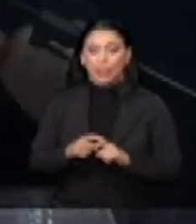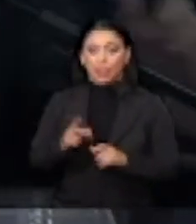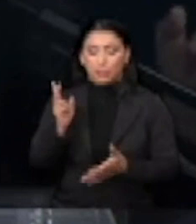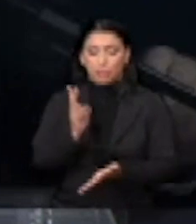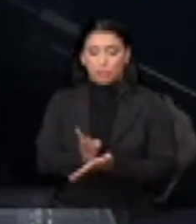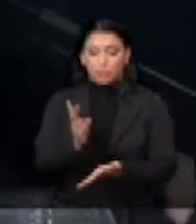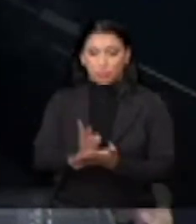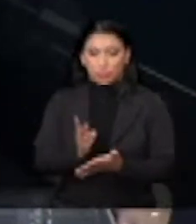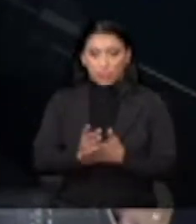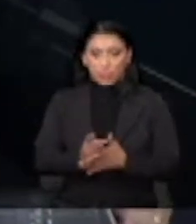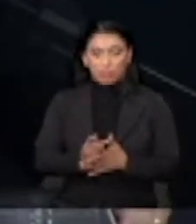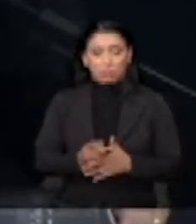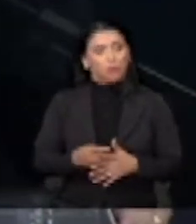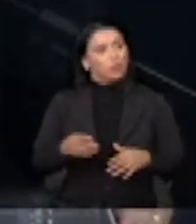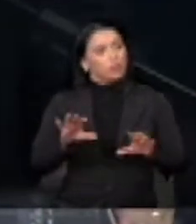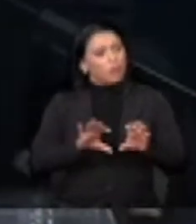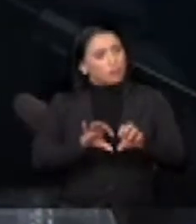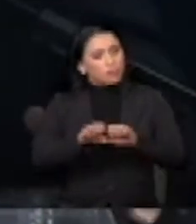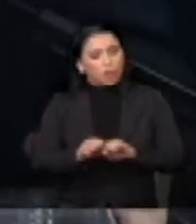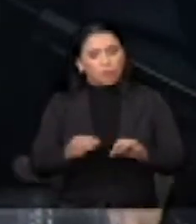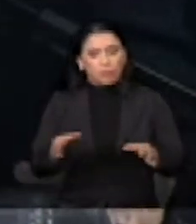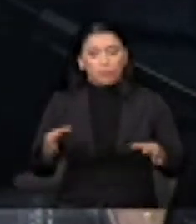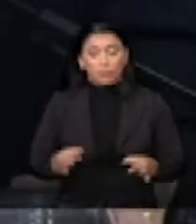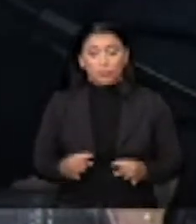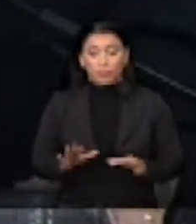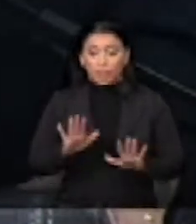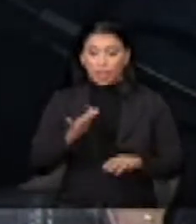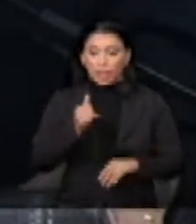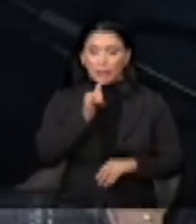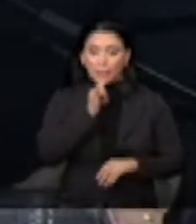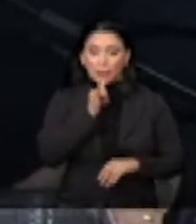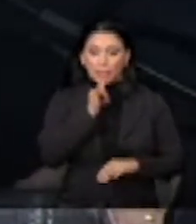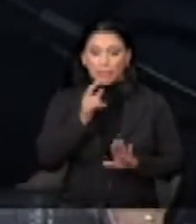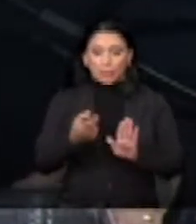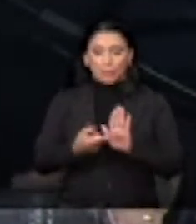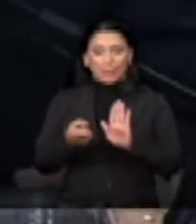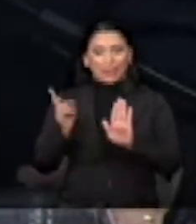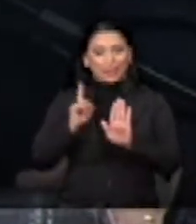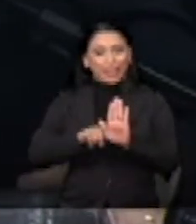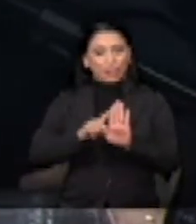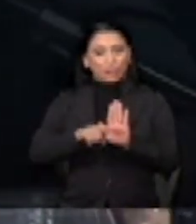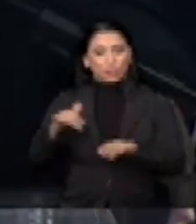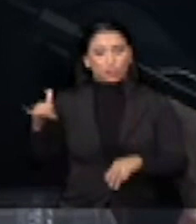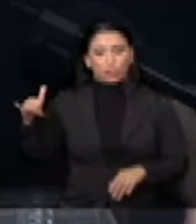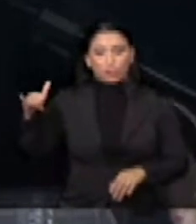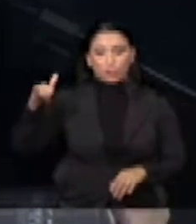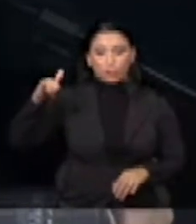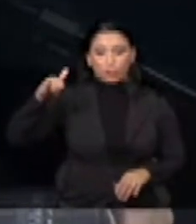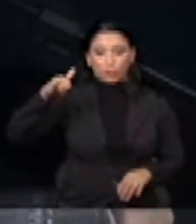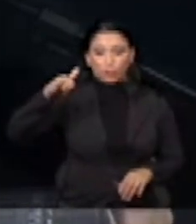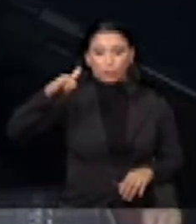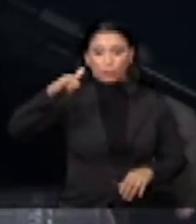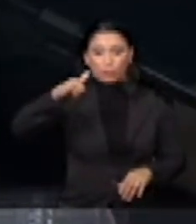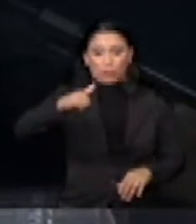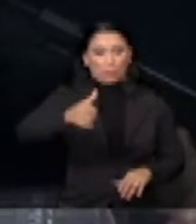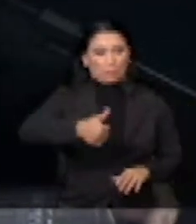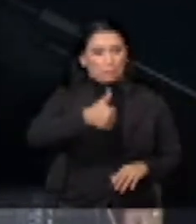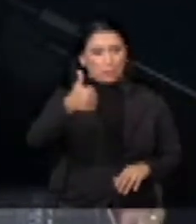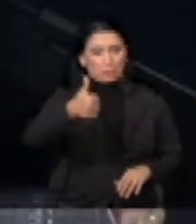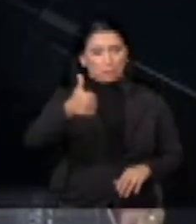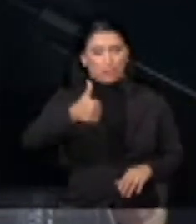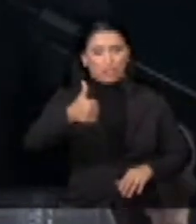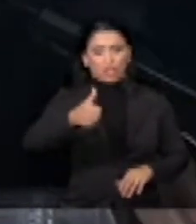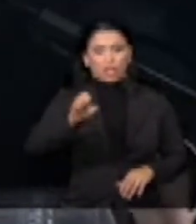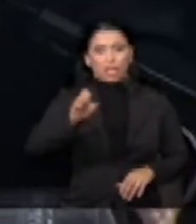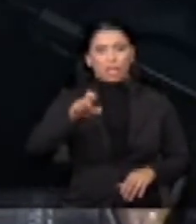mas aqui Eu me permito usar a metáfora do avião os passageiros viajam de primeira classe de